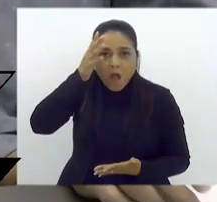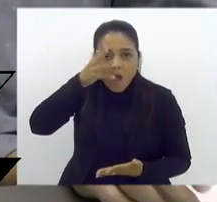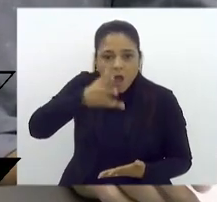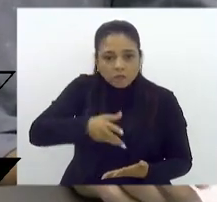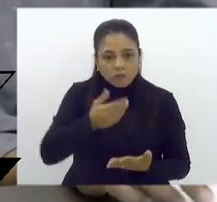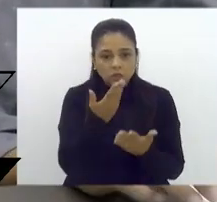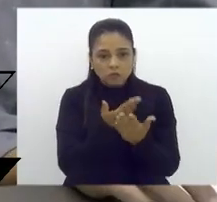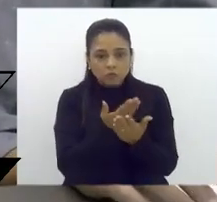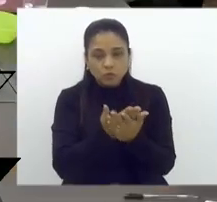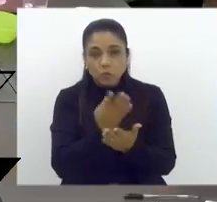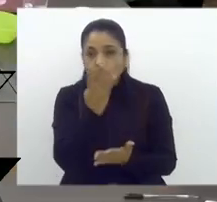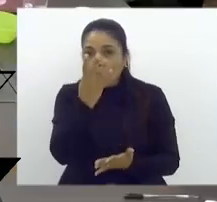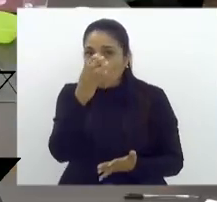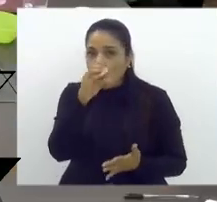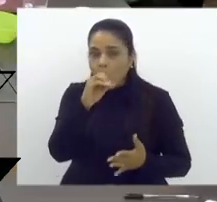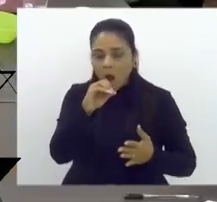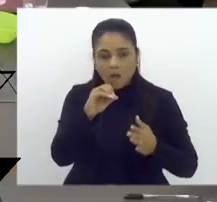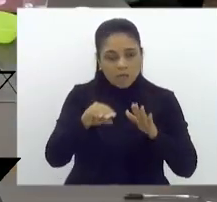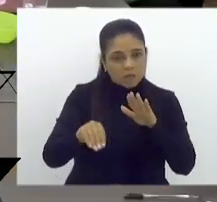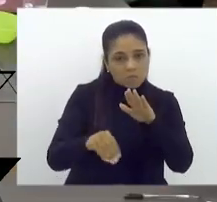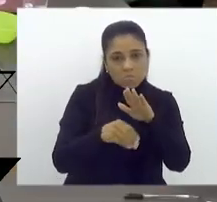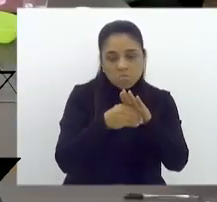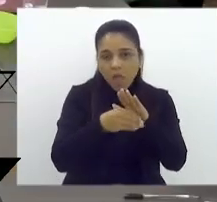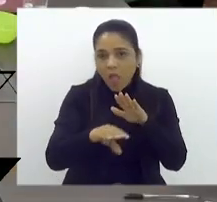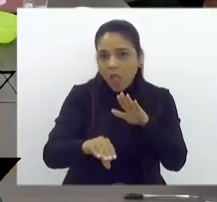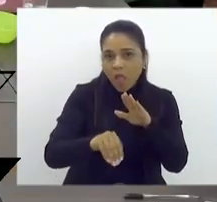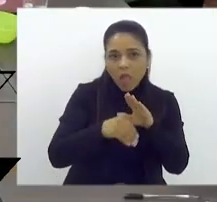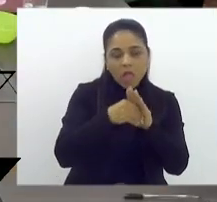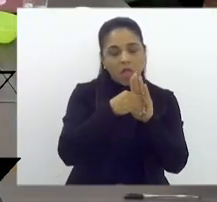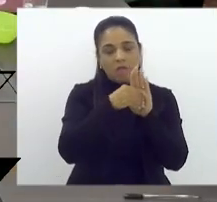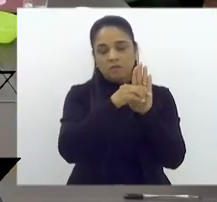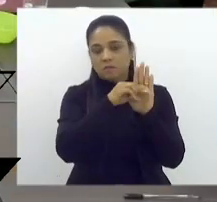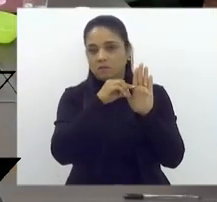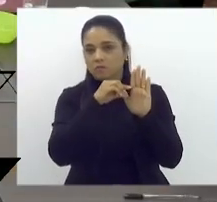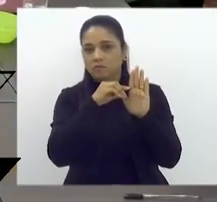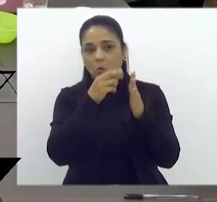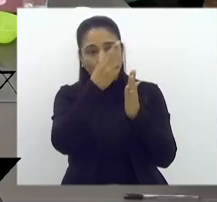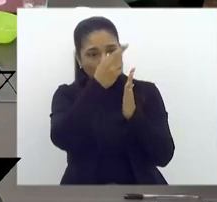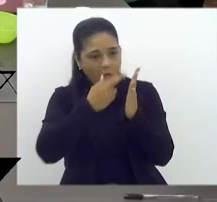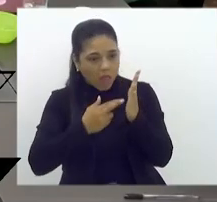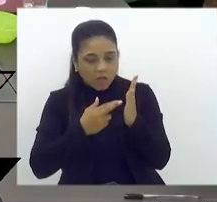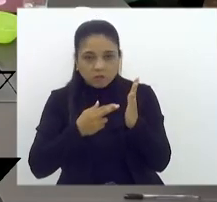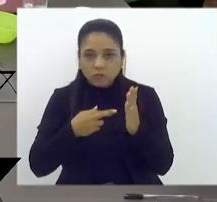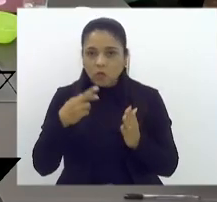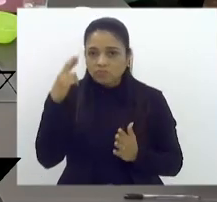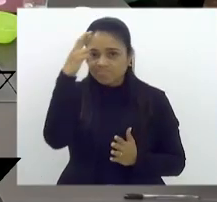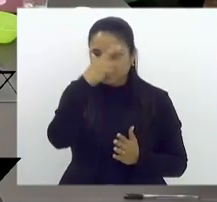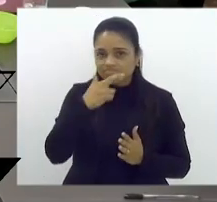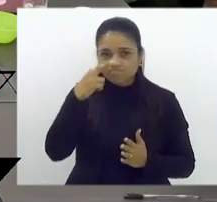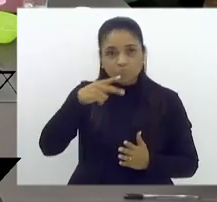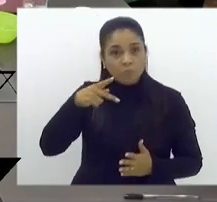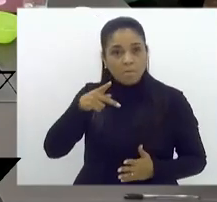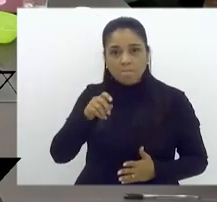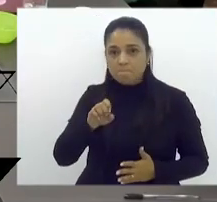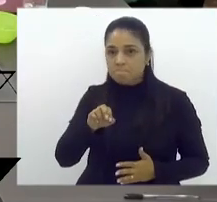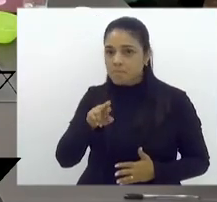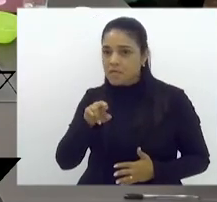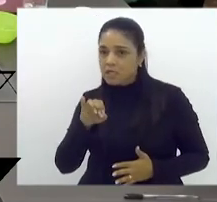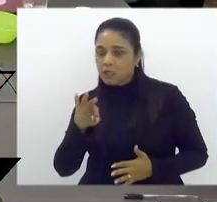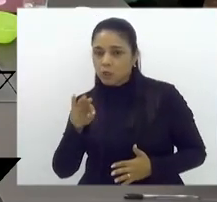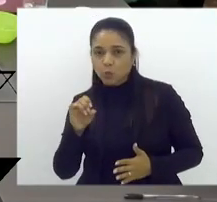estudando 40 emendas e mais um relatório vultuoso dos peritos da Polícia Civil e